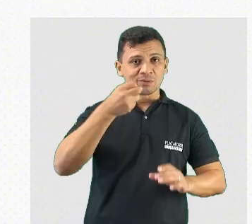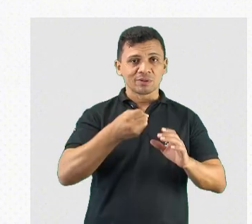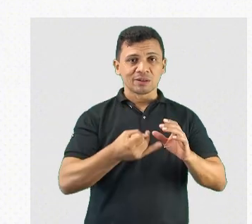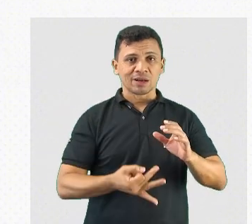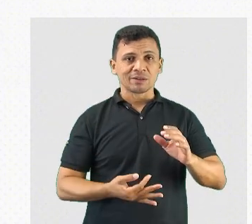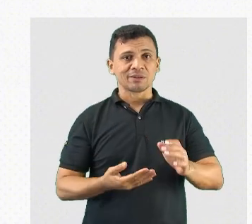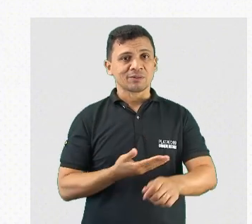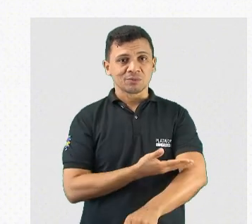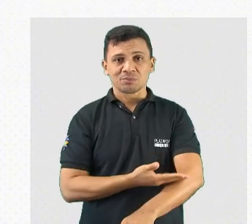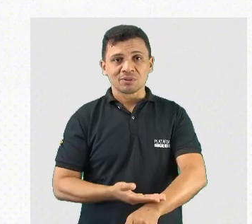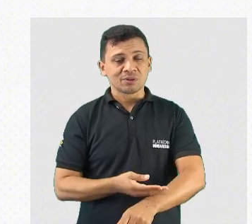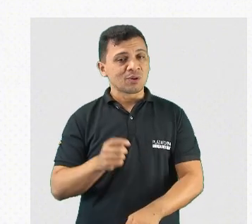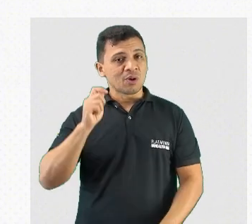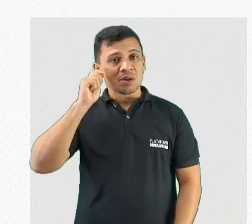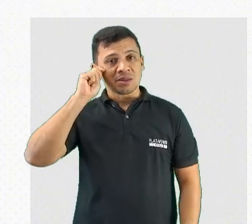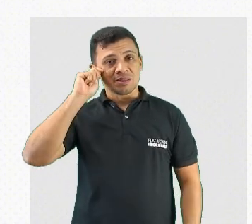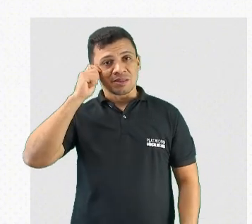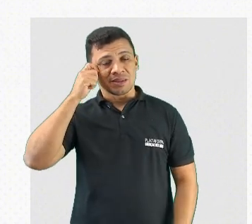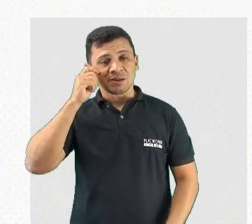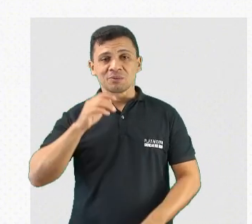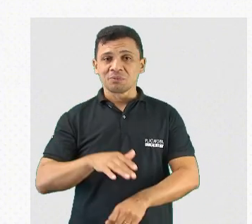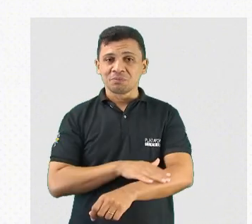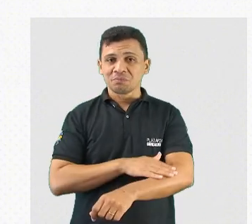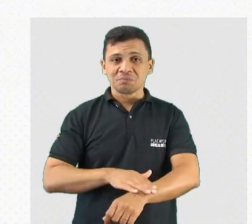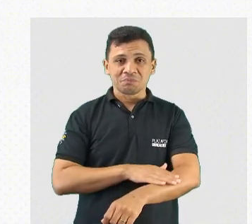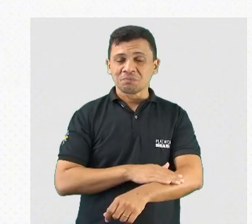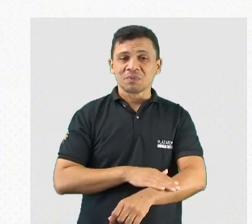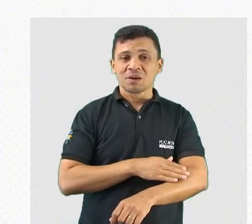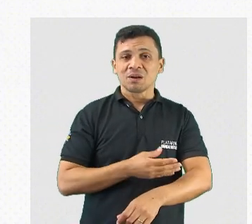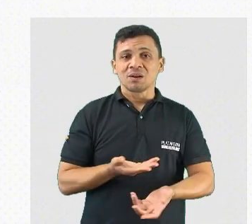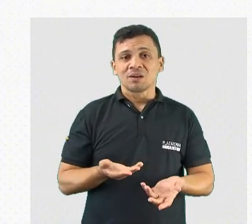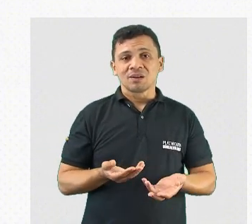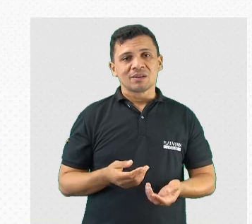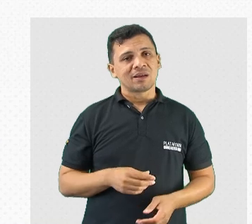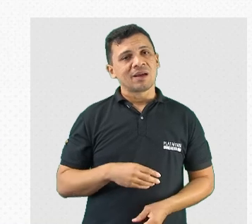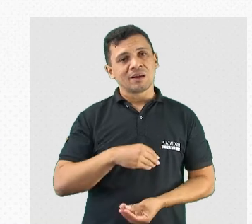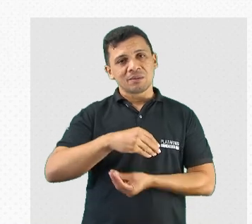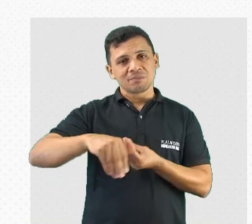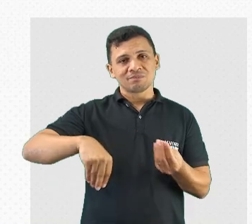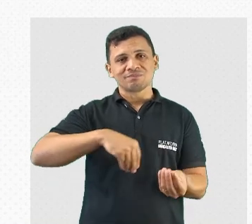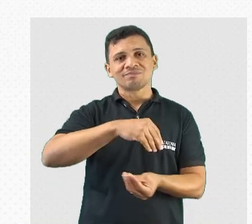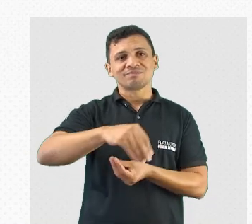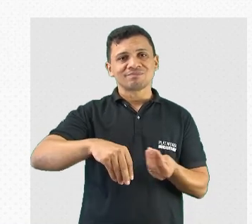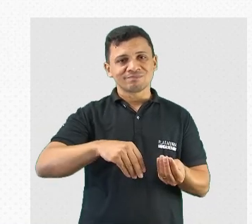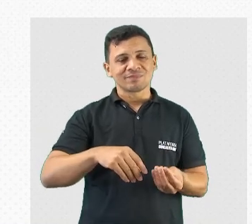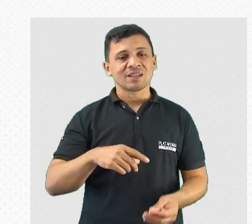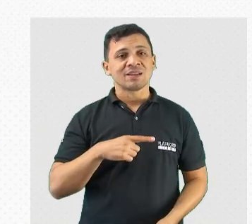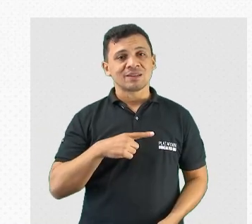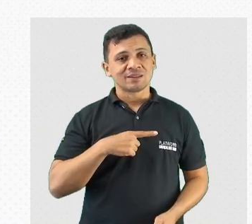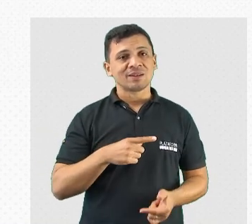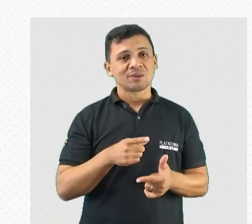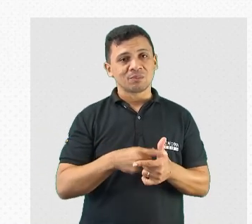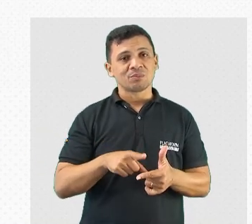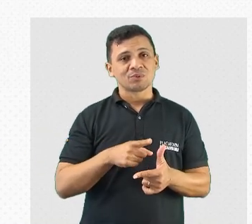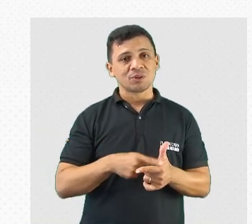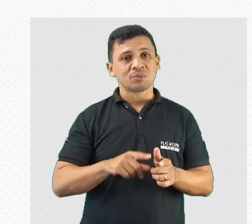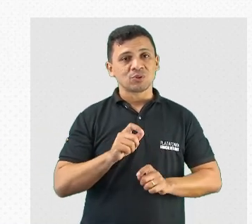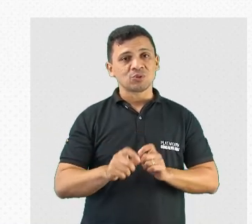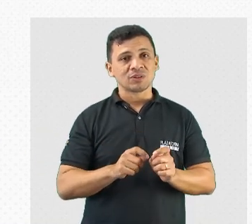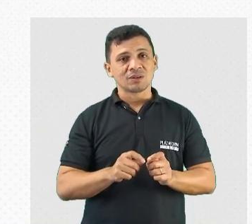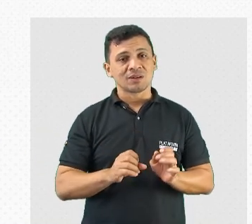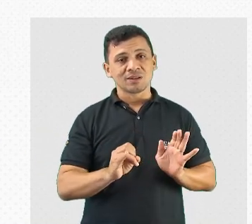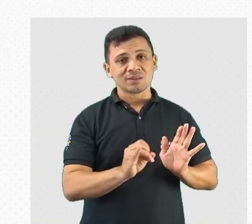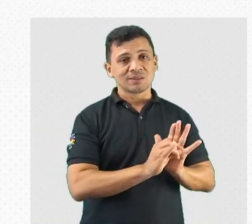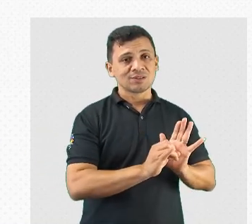peles brancas com traços negros e esse processo de miscigenação. Mesmo assim, ainda há um problema muito grande de